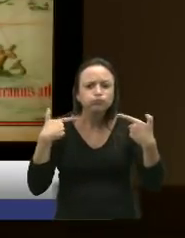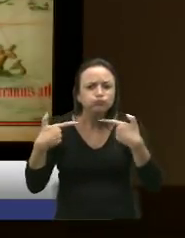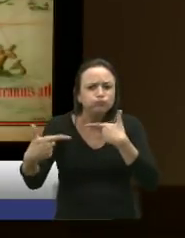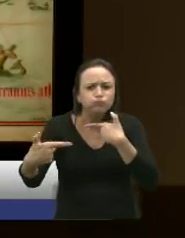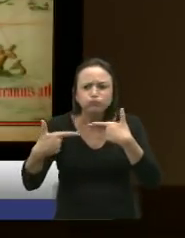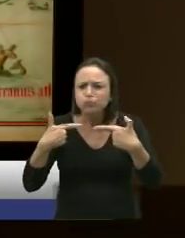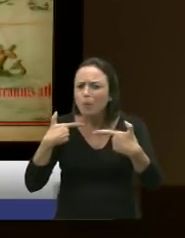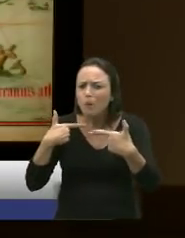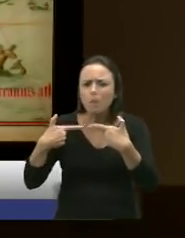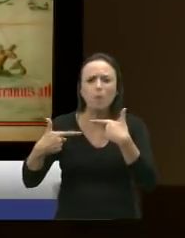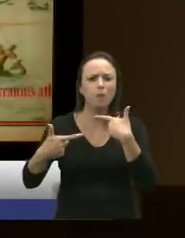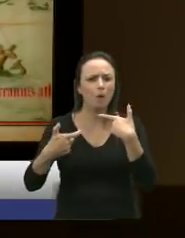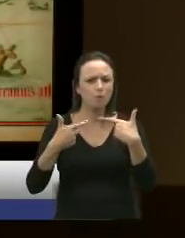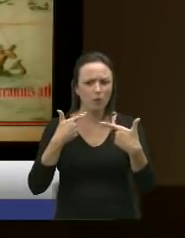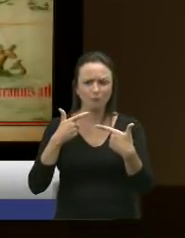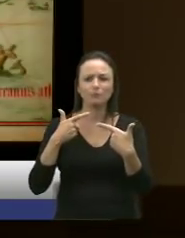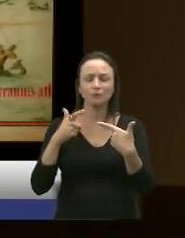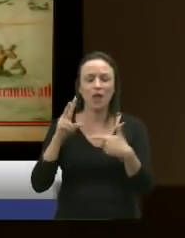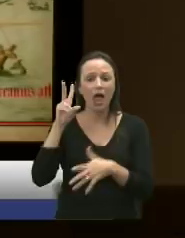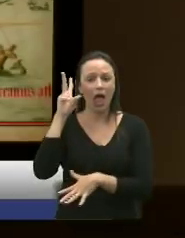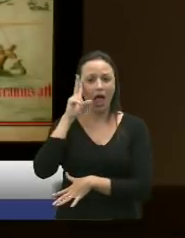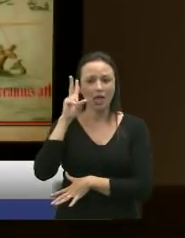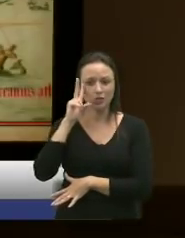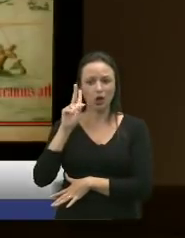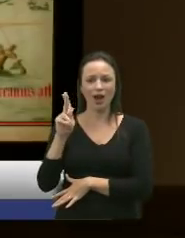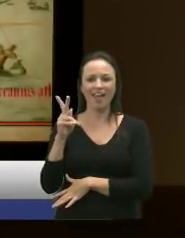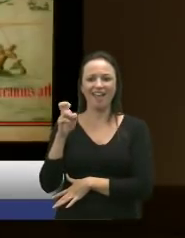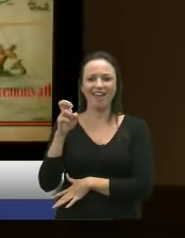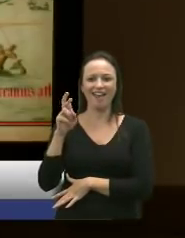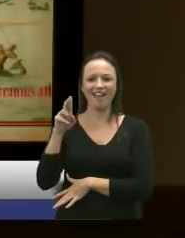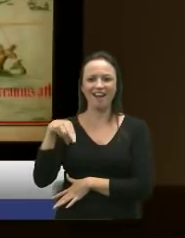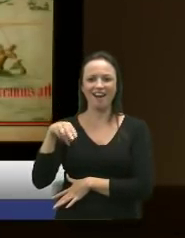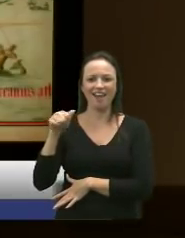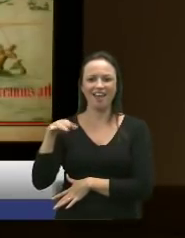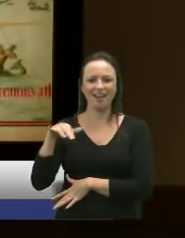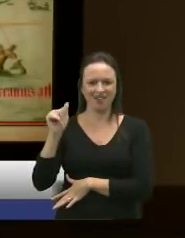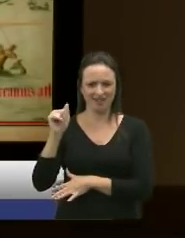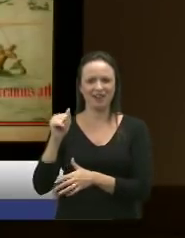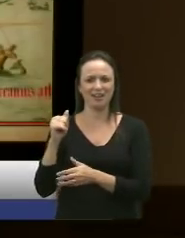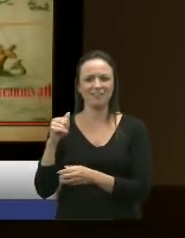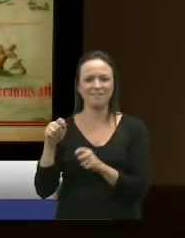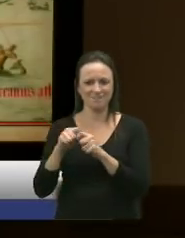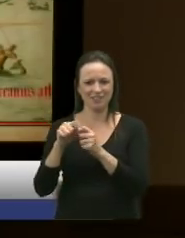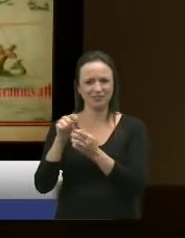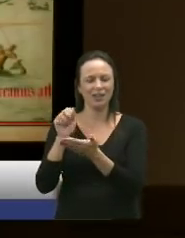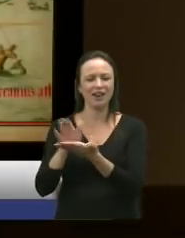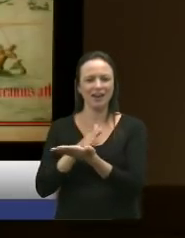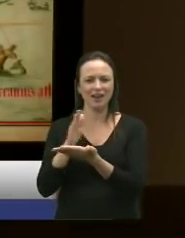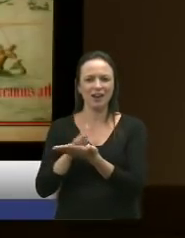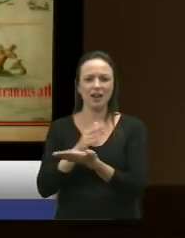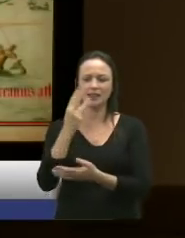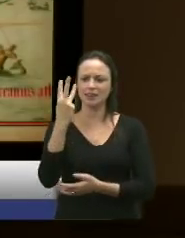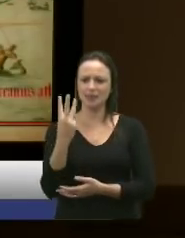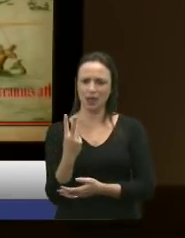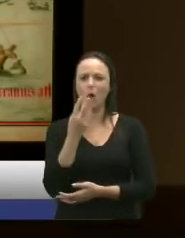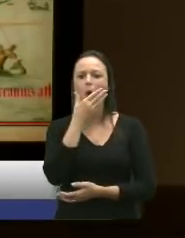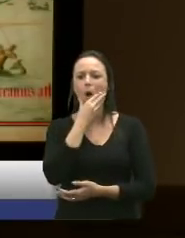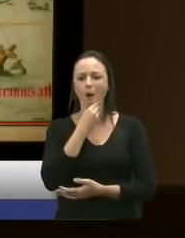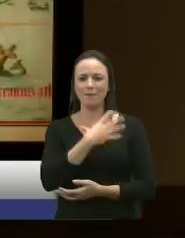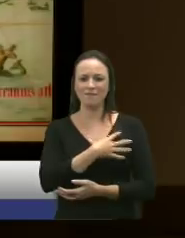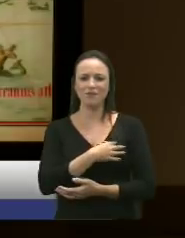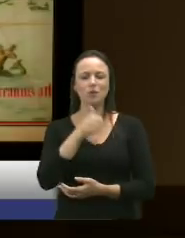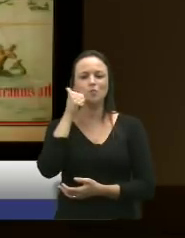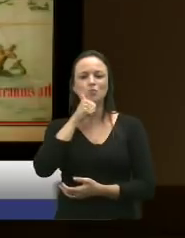Entre as histórias que Hernani Donato nos deixou como legado, 3 moços, eram filhos de uma senhora viúva,